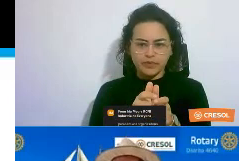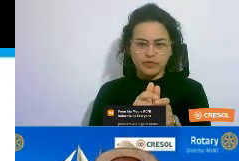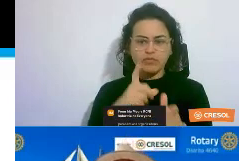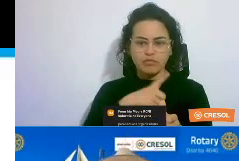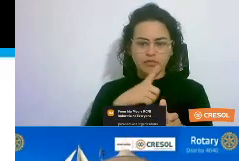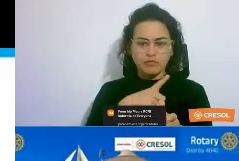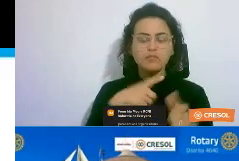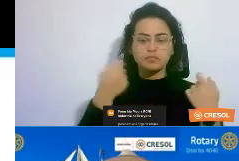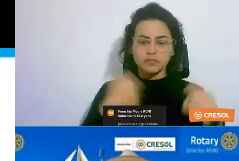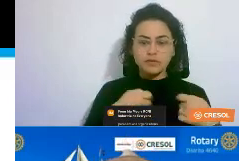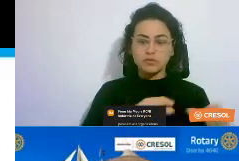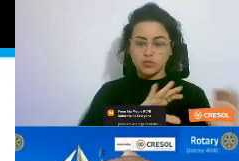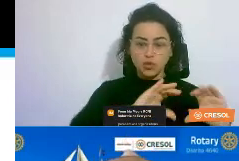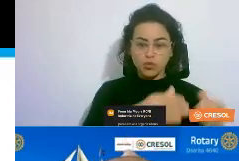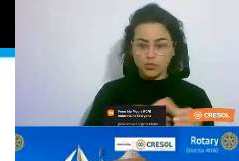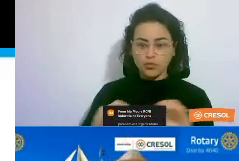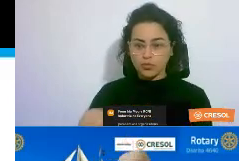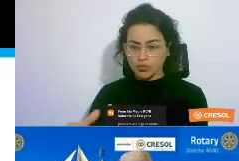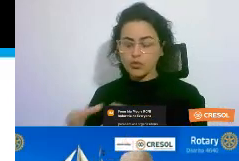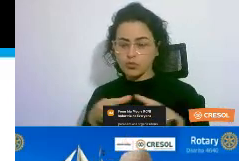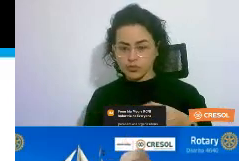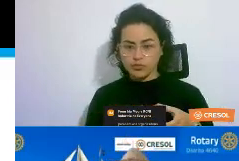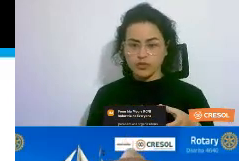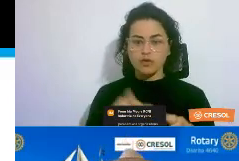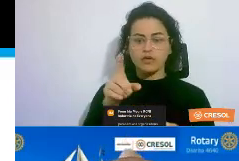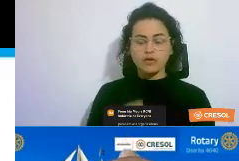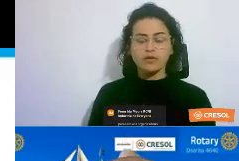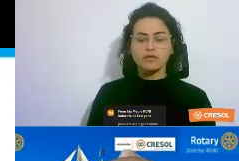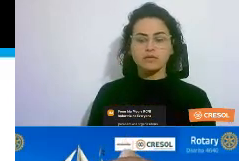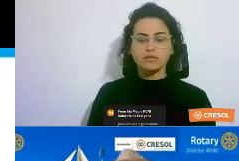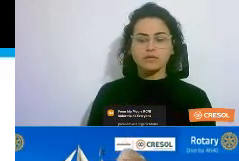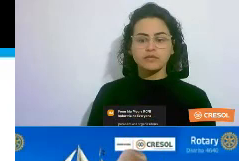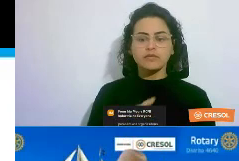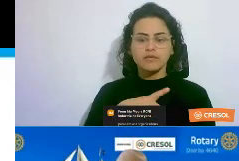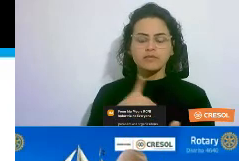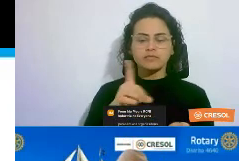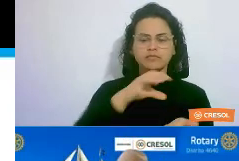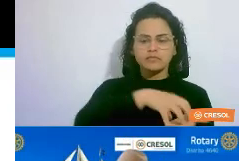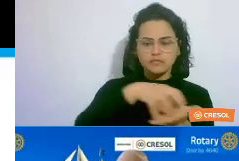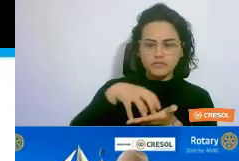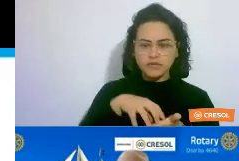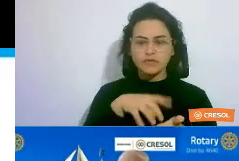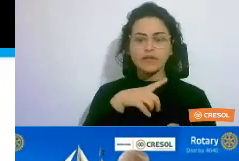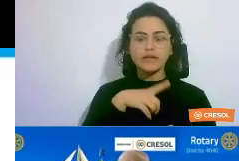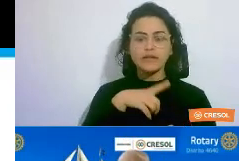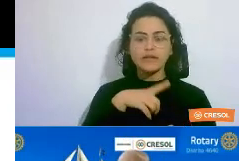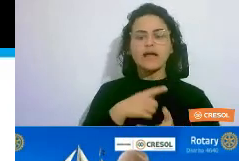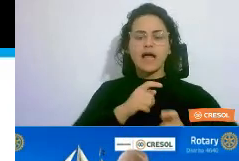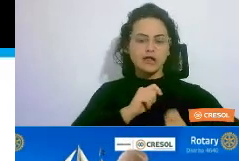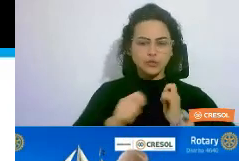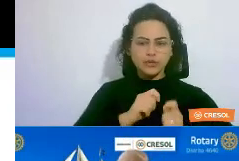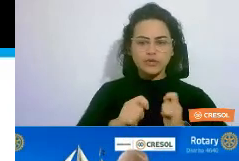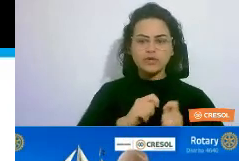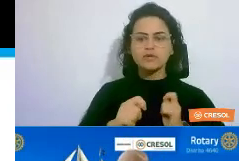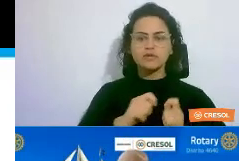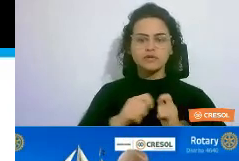necessidades das nossas comunidades e cada distrito ele mesmo administra e distribui os seus